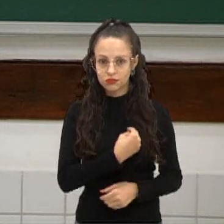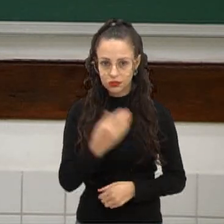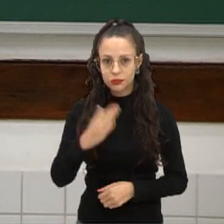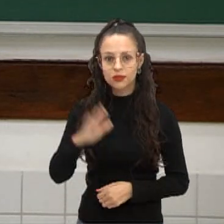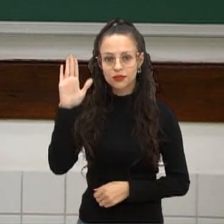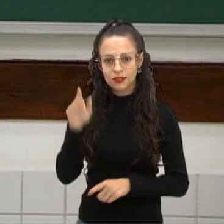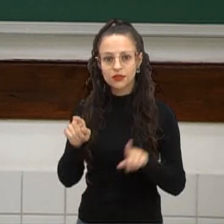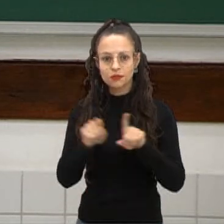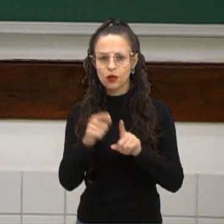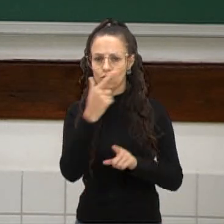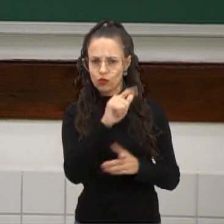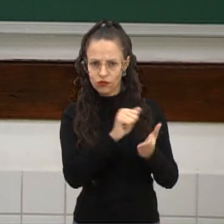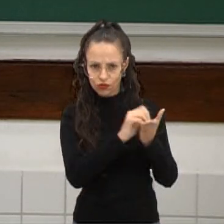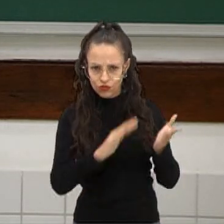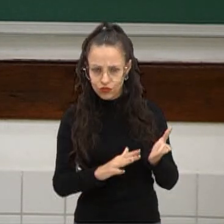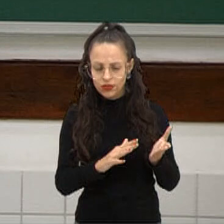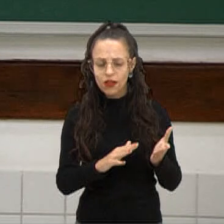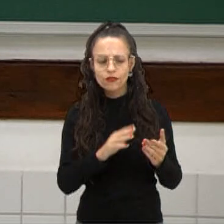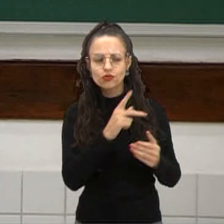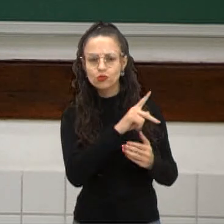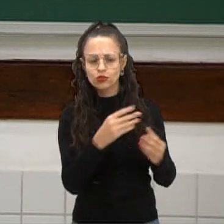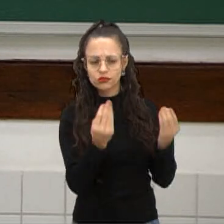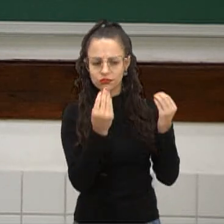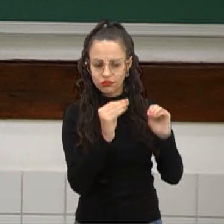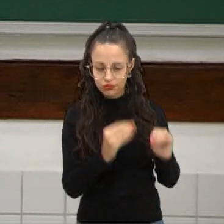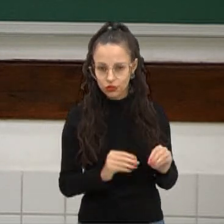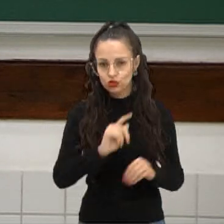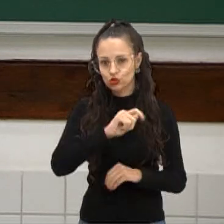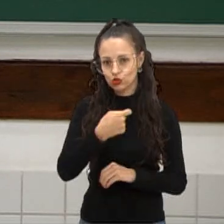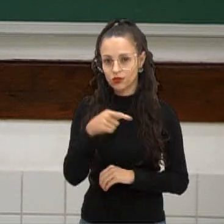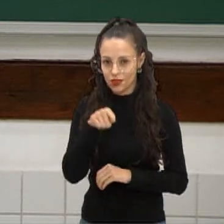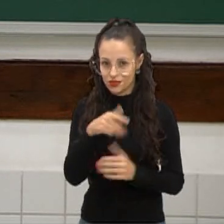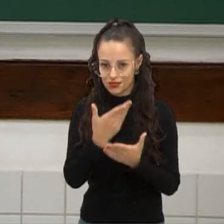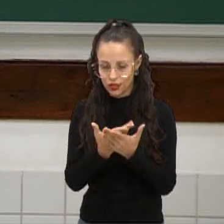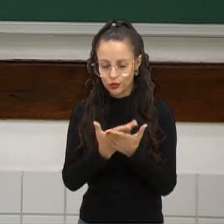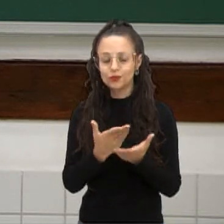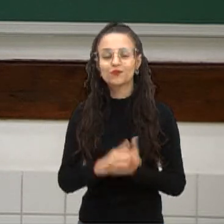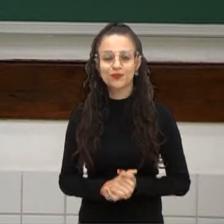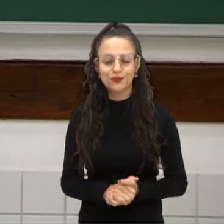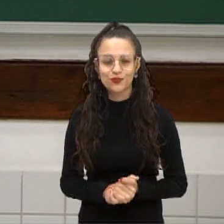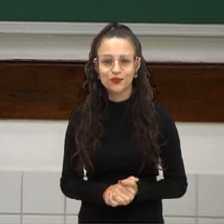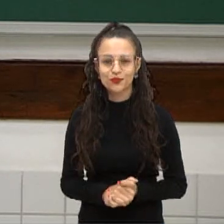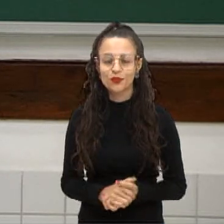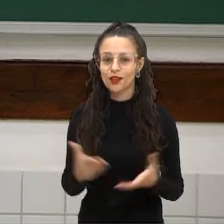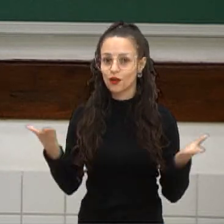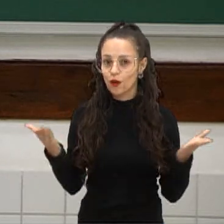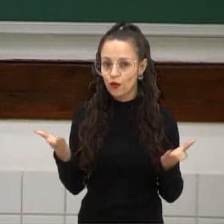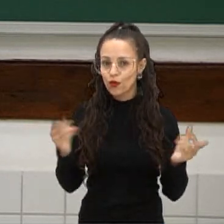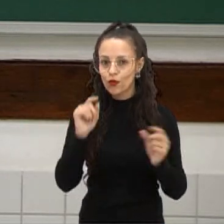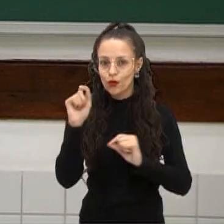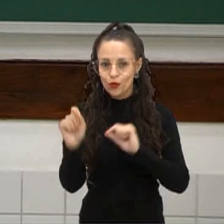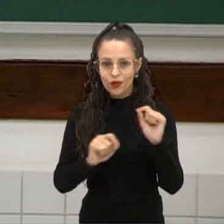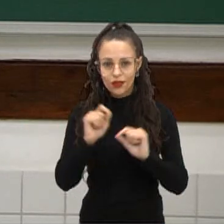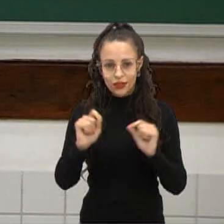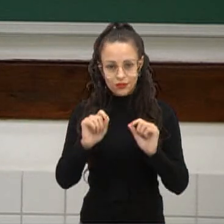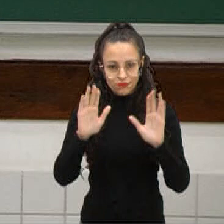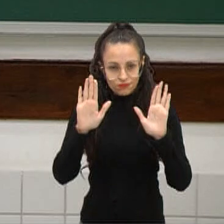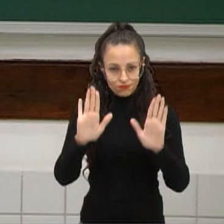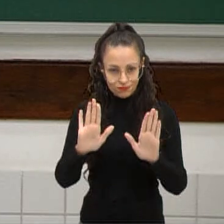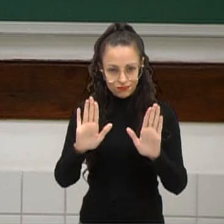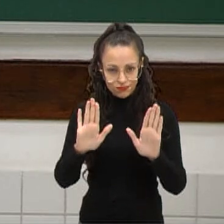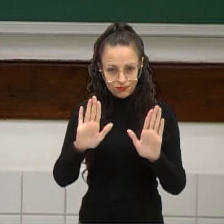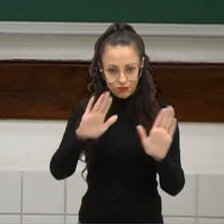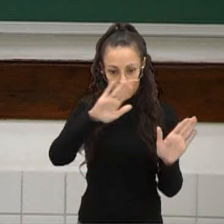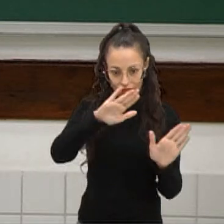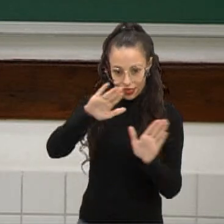os professores com certeza estão fazendo sobre essas aulas que a gente está passando para vocês. E hoje, pessoal, hoje a gente vai esquecer um pouco a